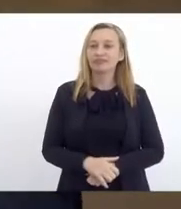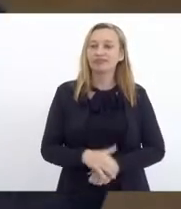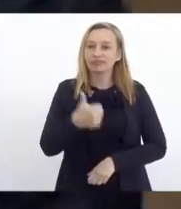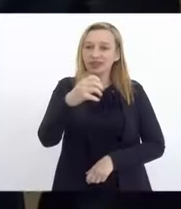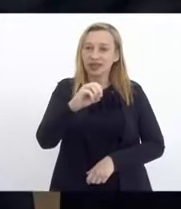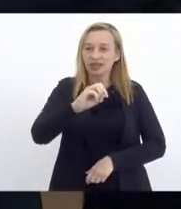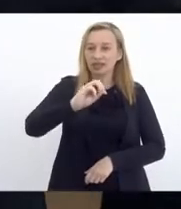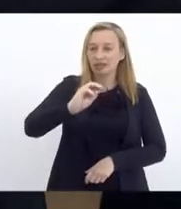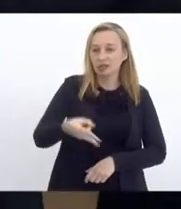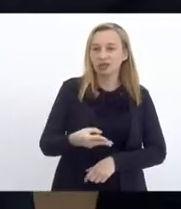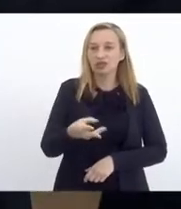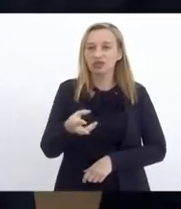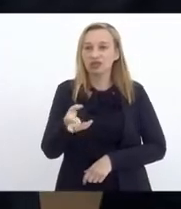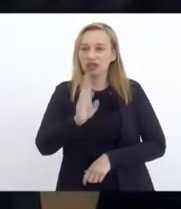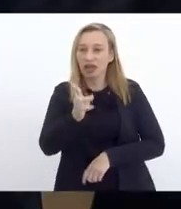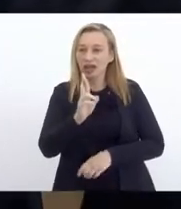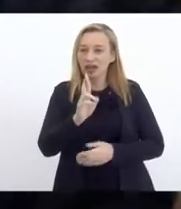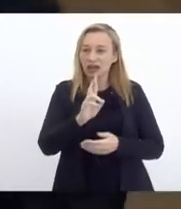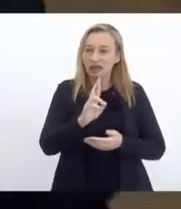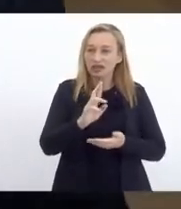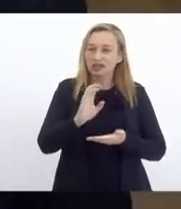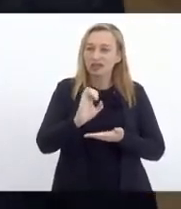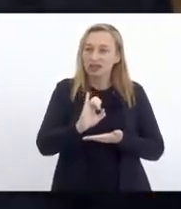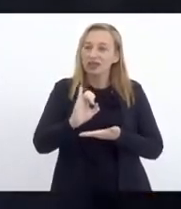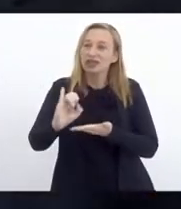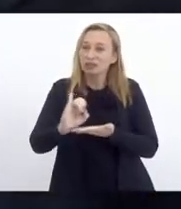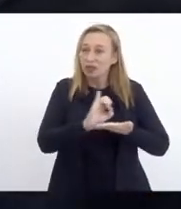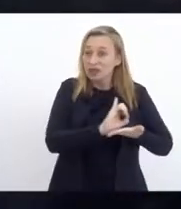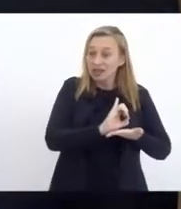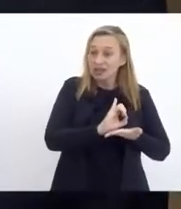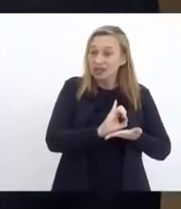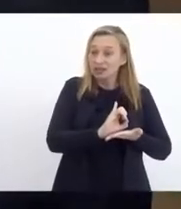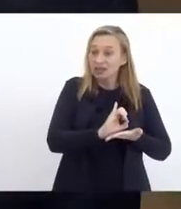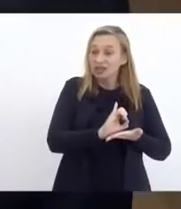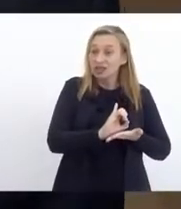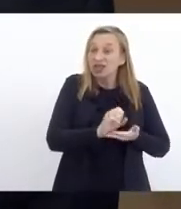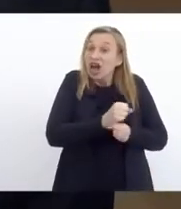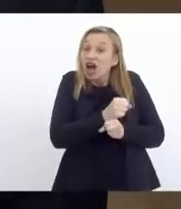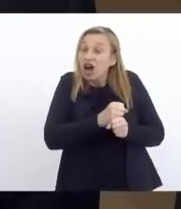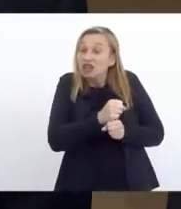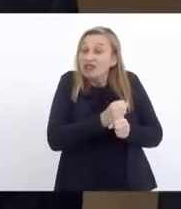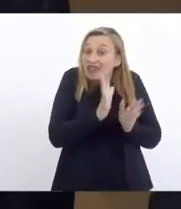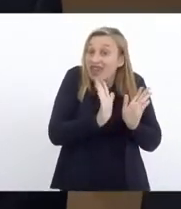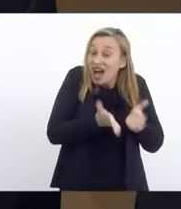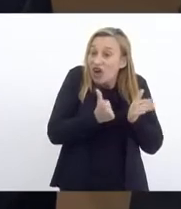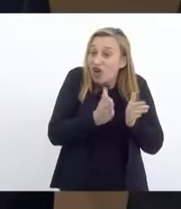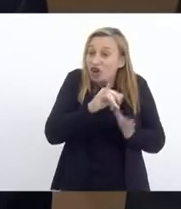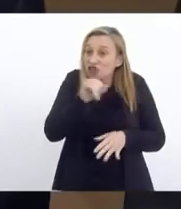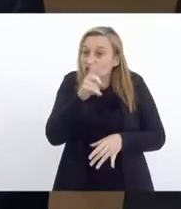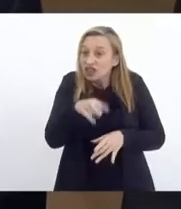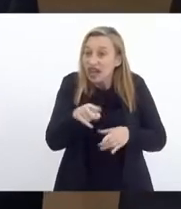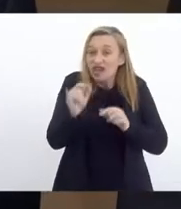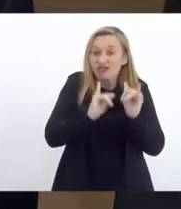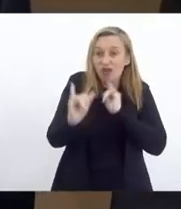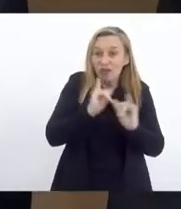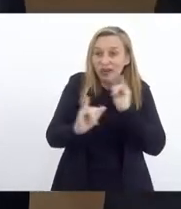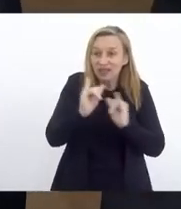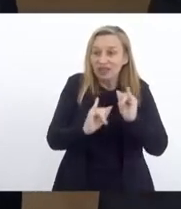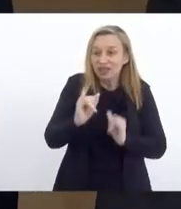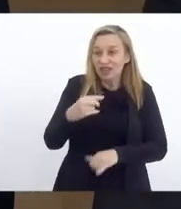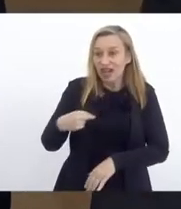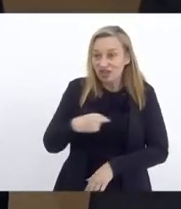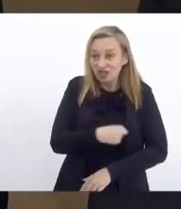bilhões de reais de importação de fertilizante ano. E agora, José, a informação é que a